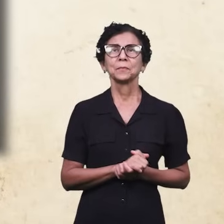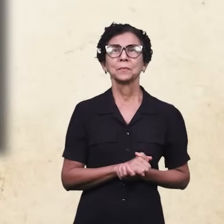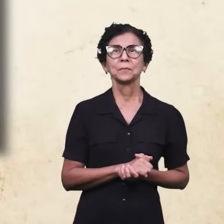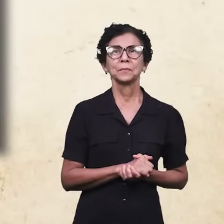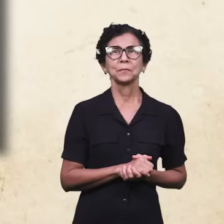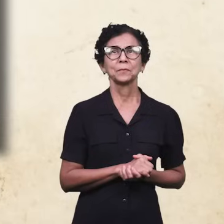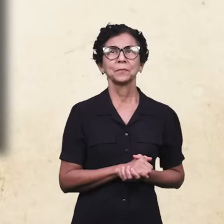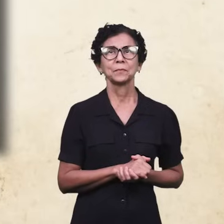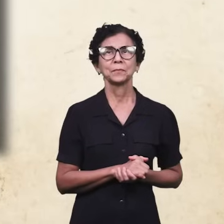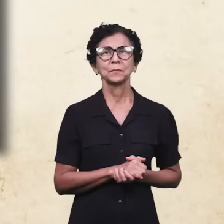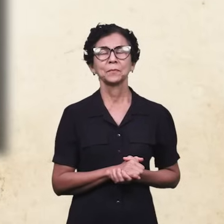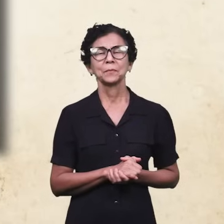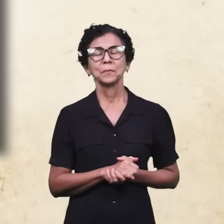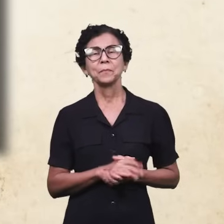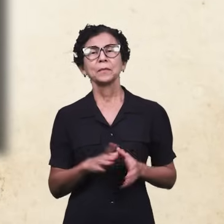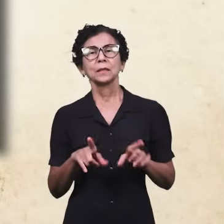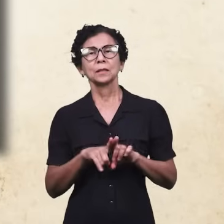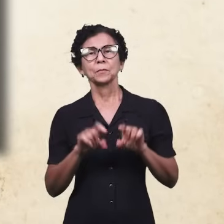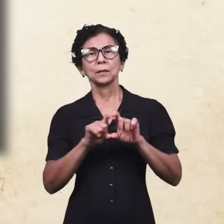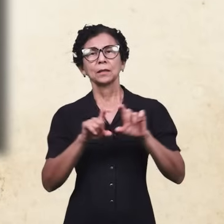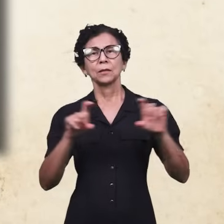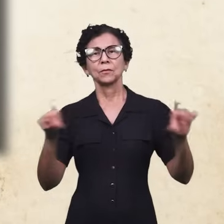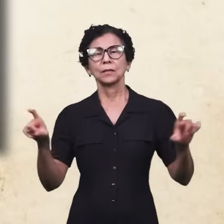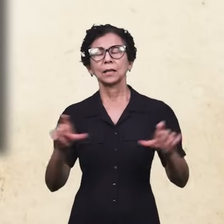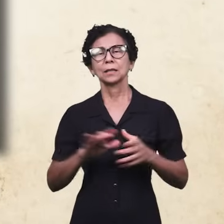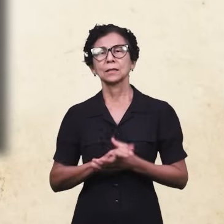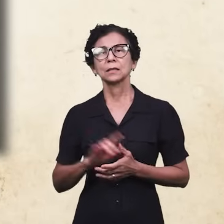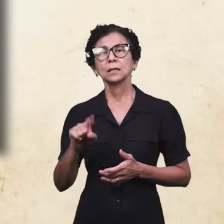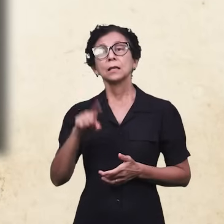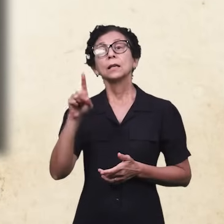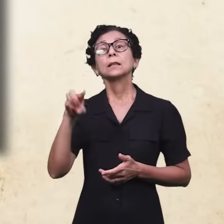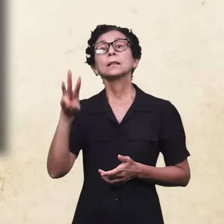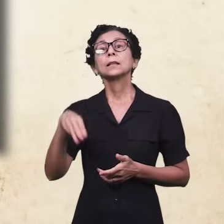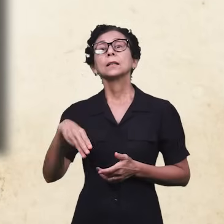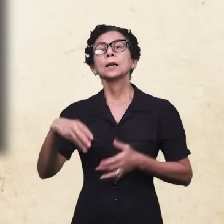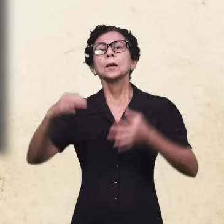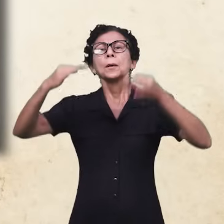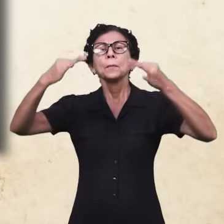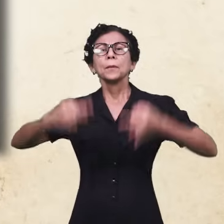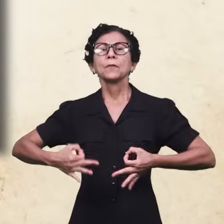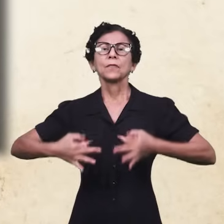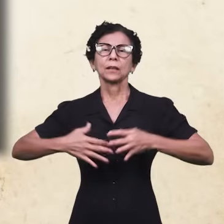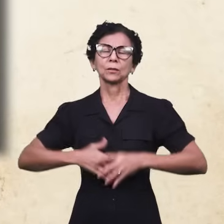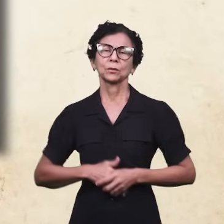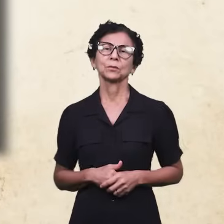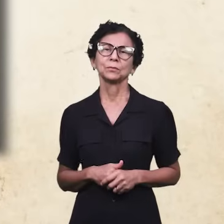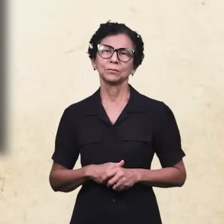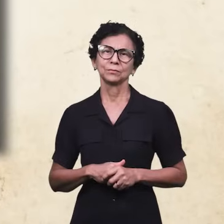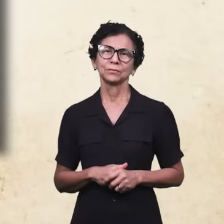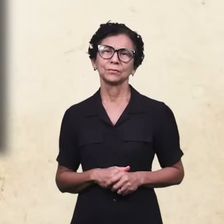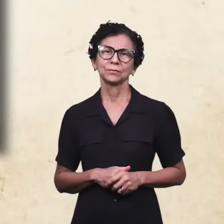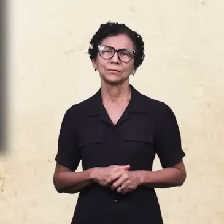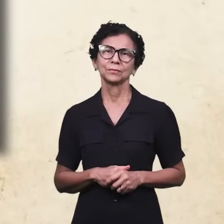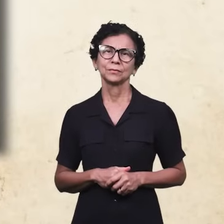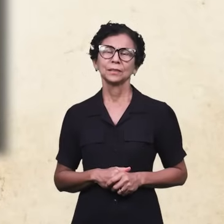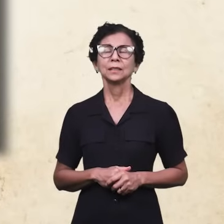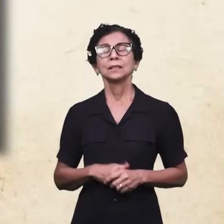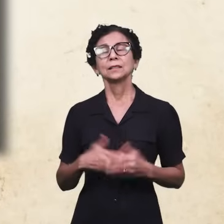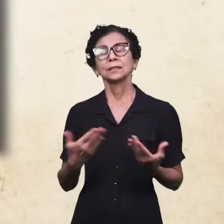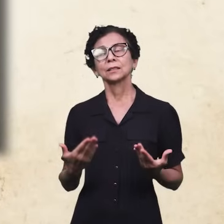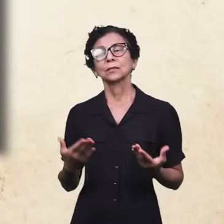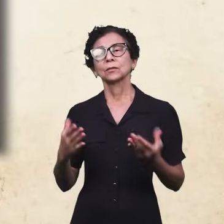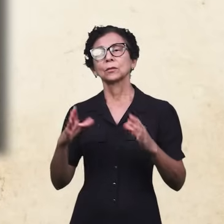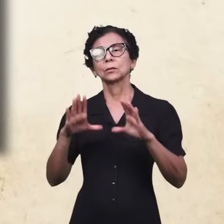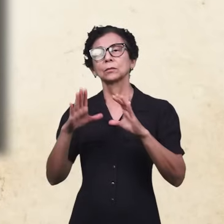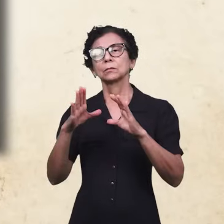ali que é quando vê aquele que é perfeito Ou seja quando o senhor Jesus vier e arrebatar a sua igreja os seus eh todas as coisas serão